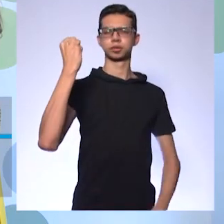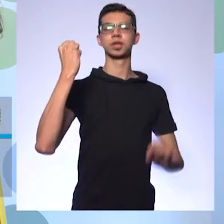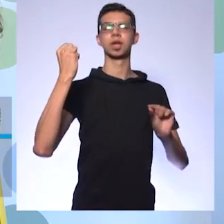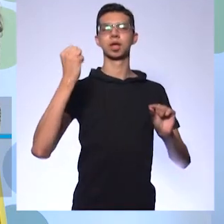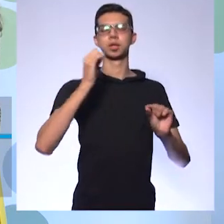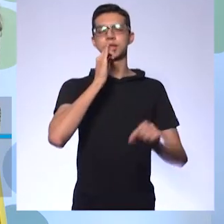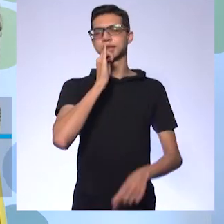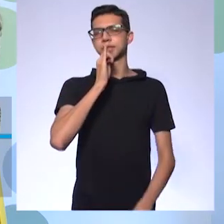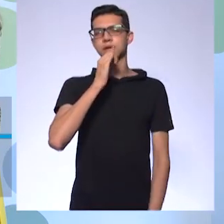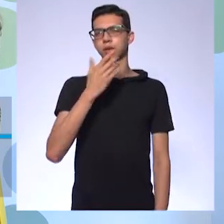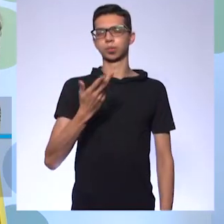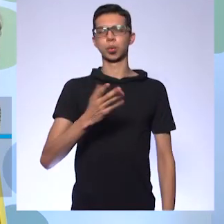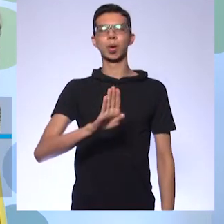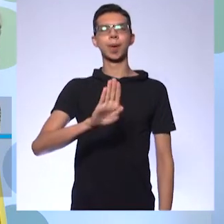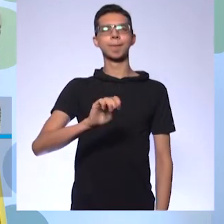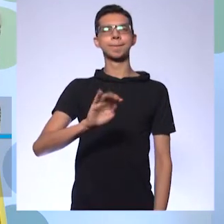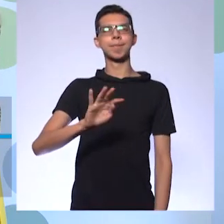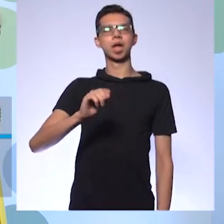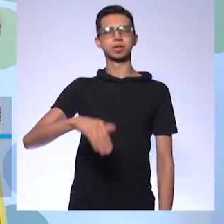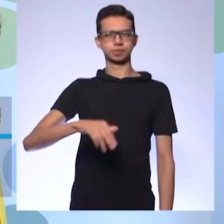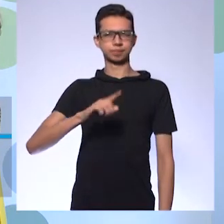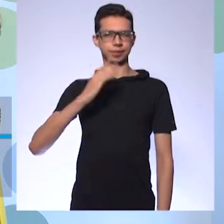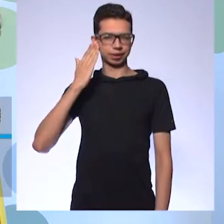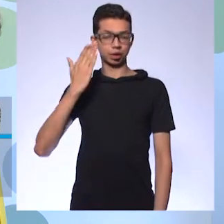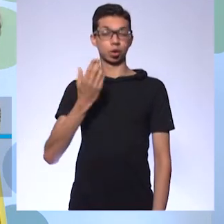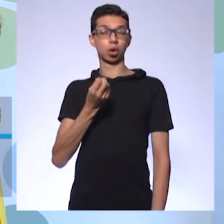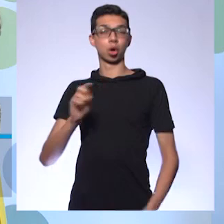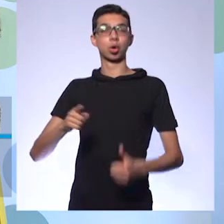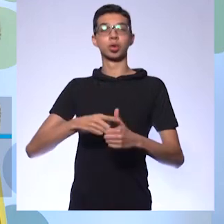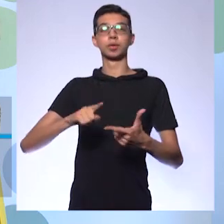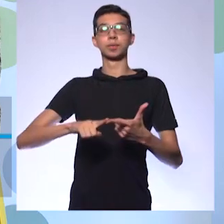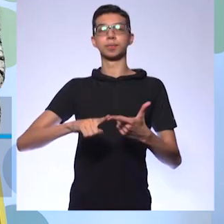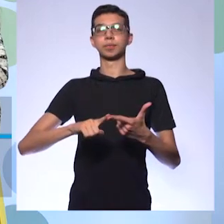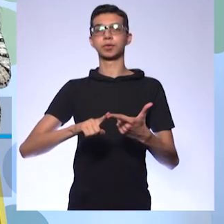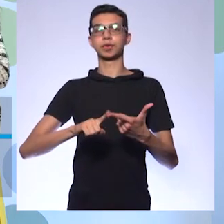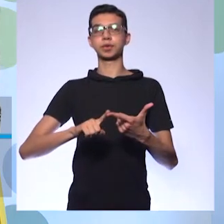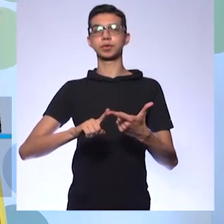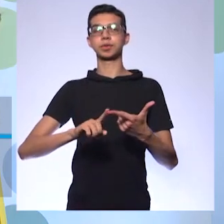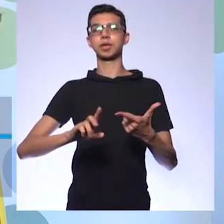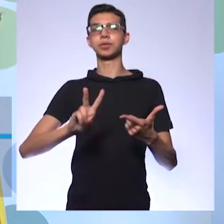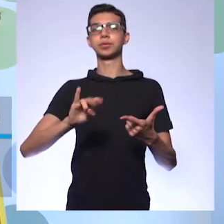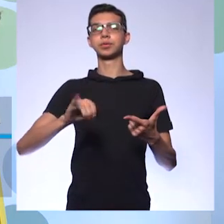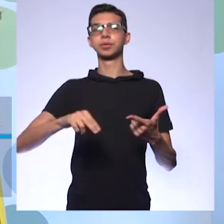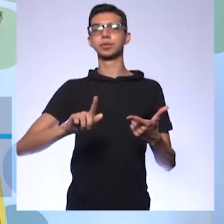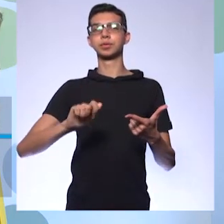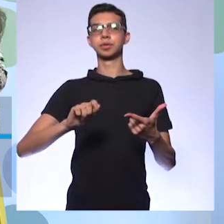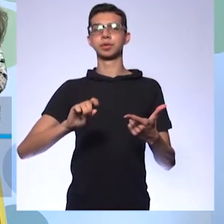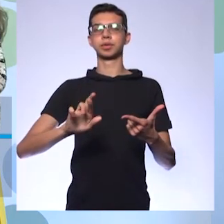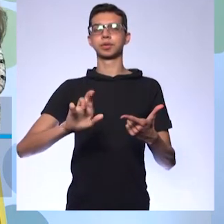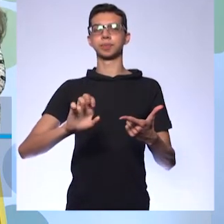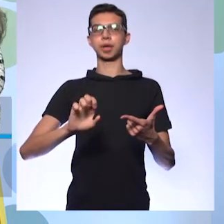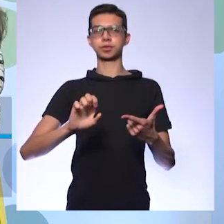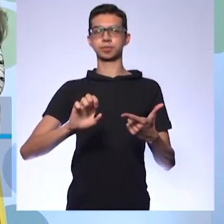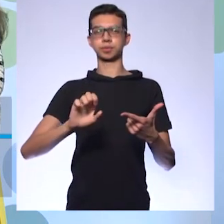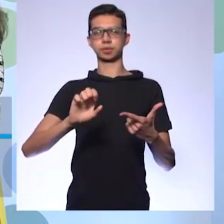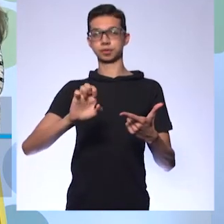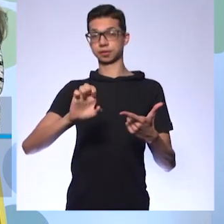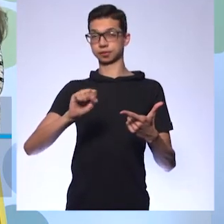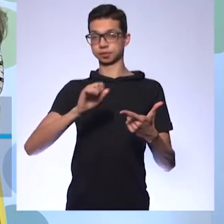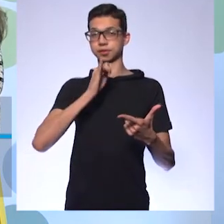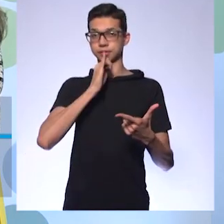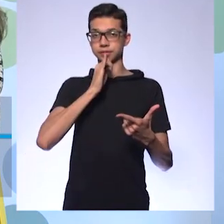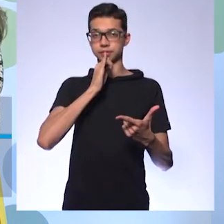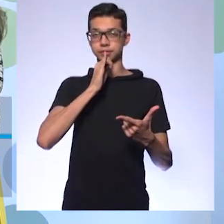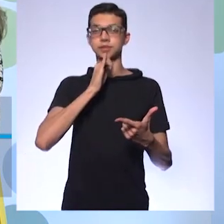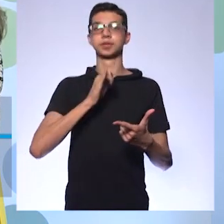um Vingador lá, de certa forma, olha, você pega os Vingadores, troca Tony Stark por Rei Arthur, você tem lá a Távola